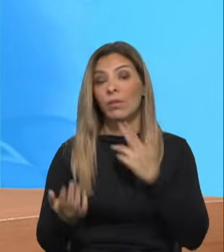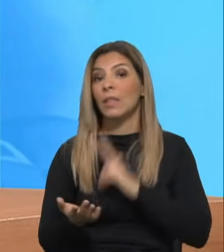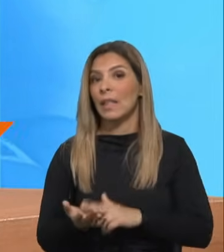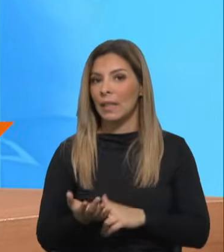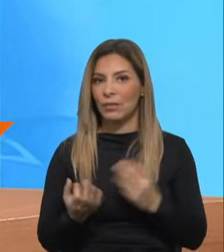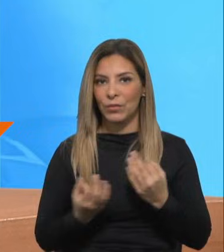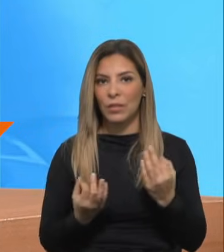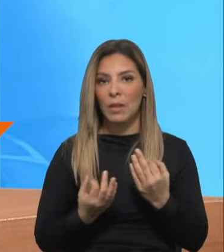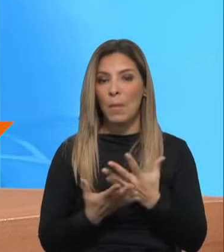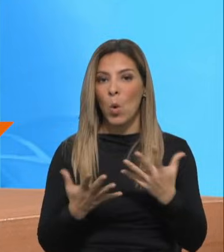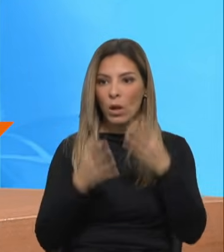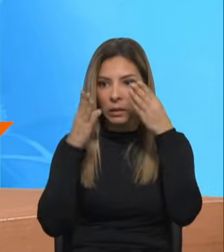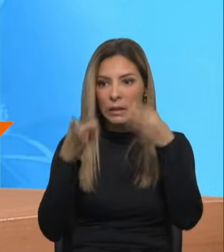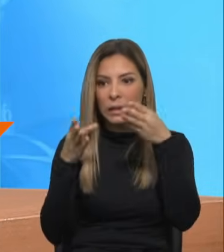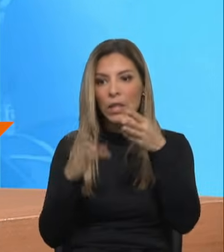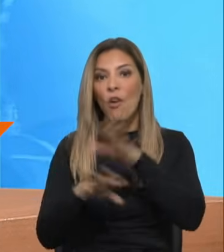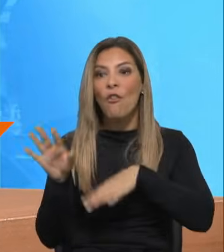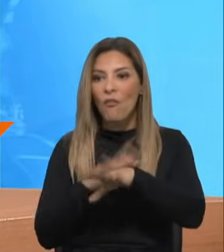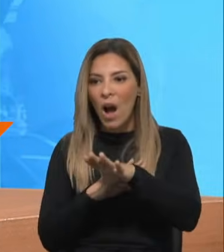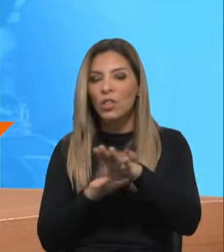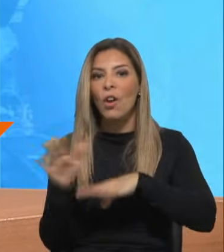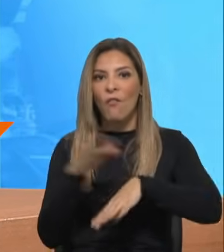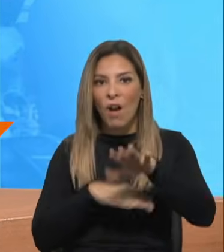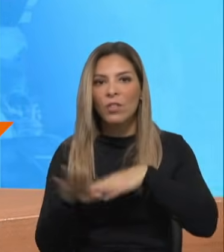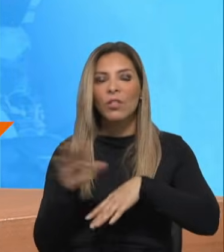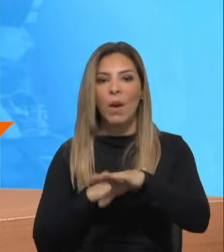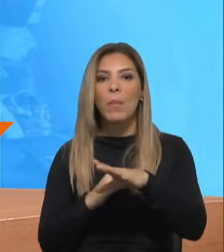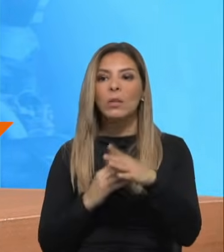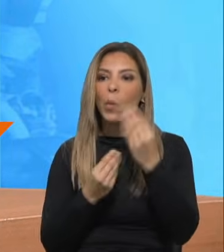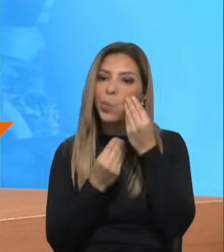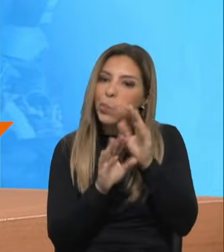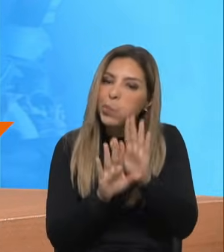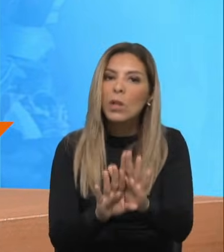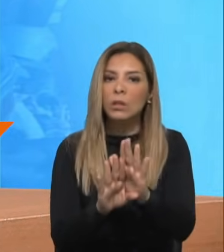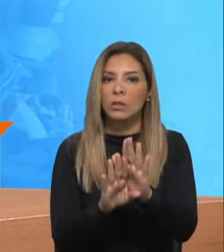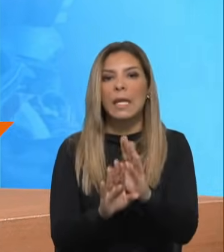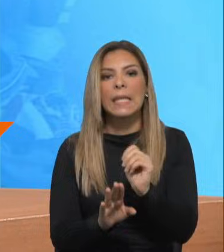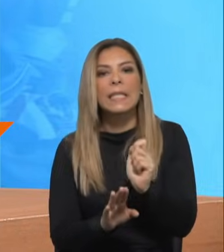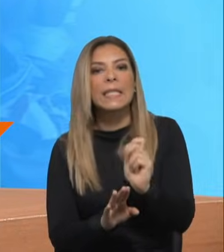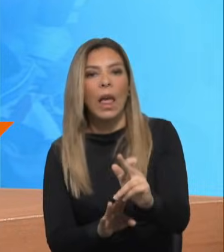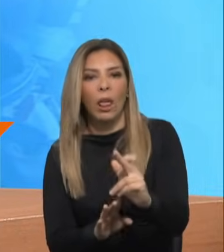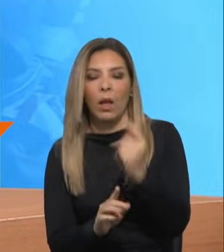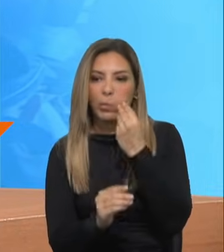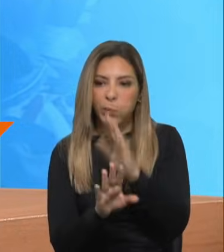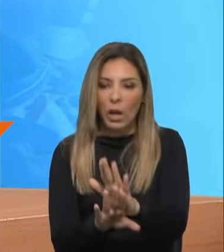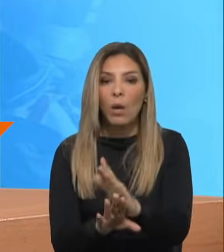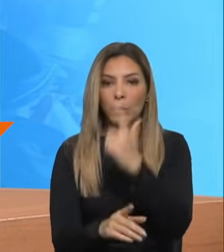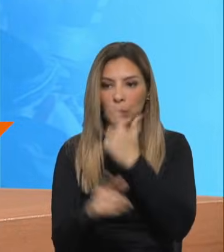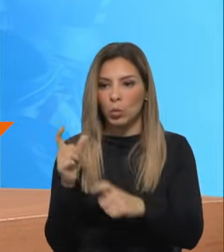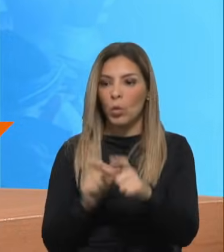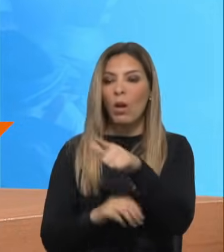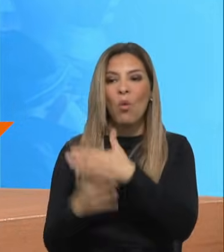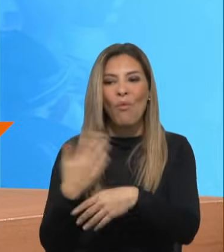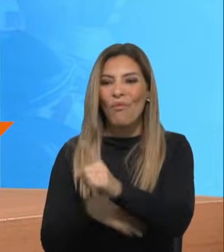cada vez nos focamos mais no fazer do que no ser. E quando olhamos para a pessoa com deficiência que se calhar não faz ou não faz com a